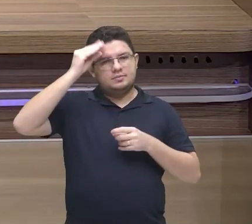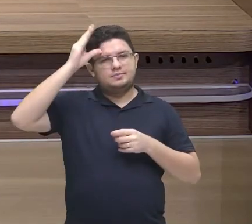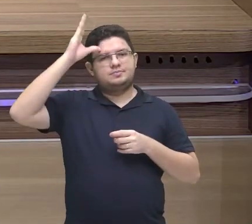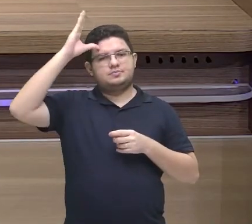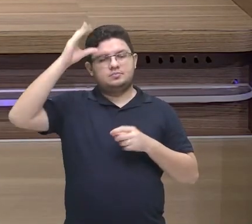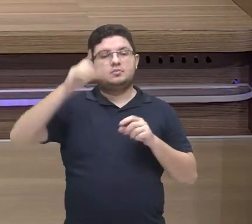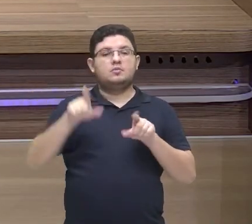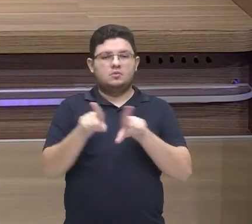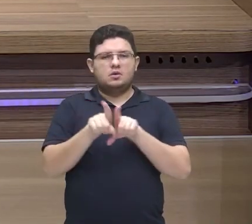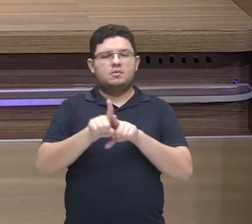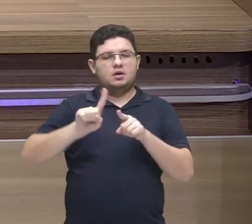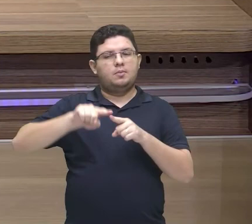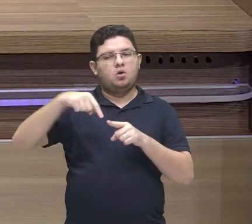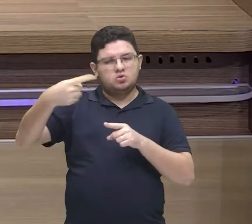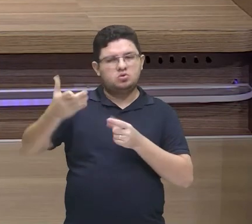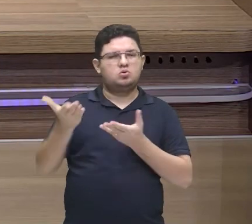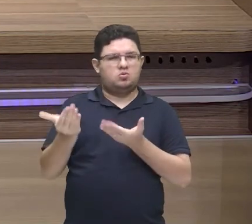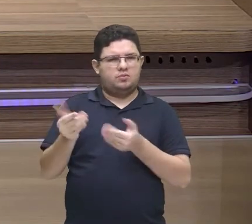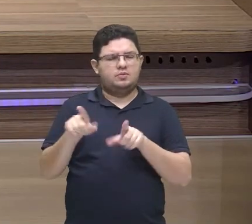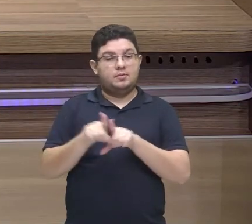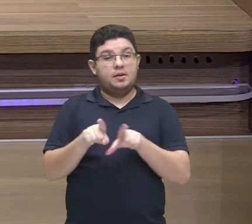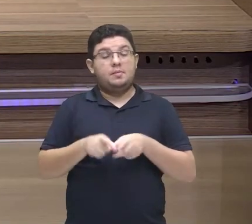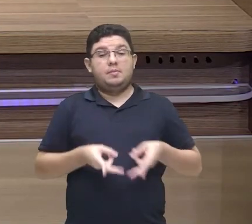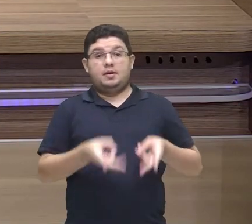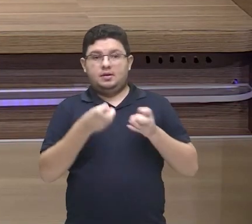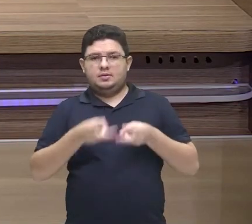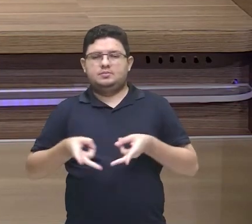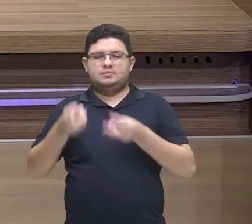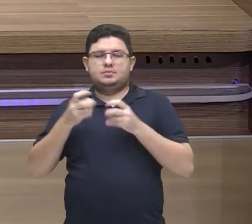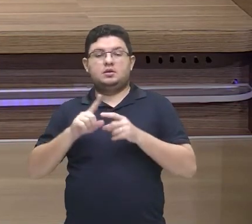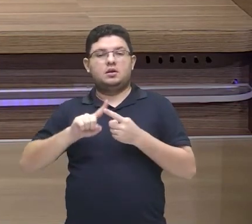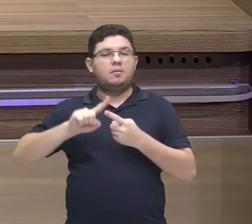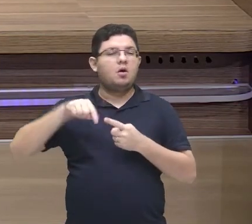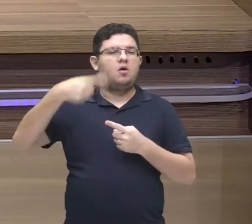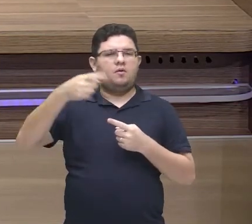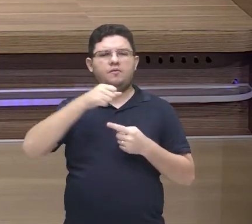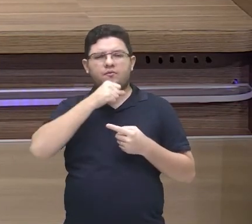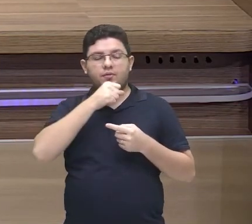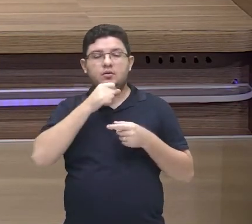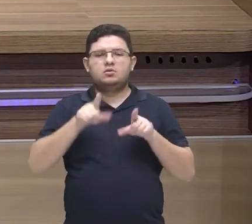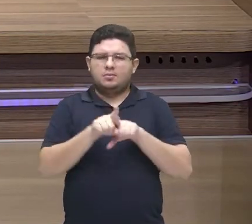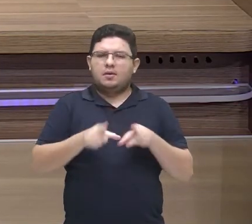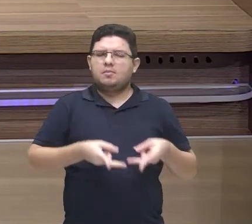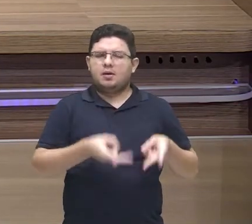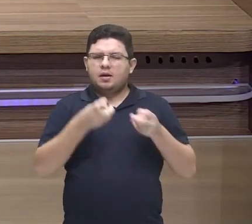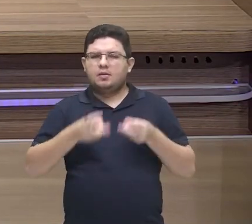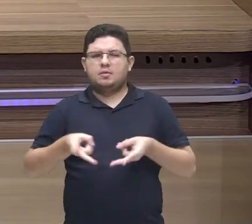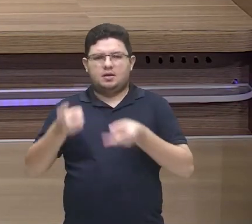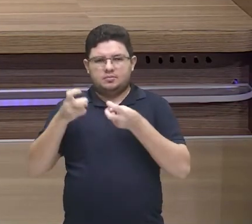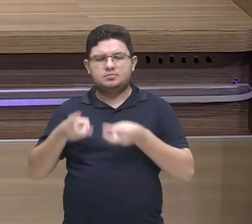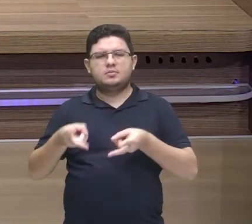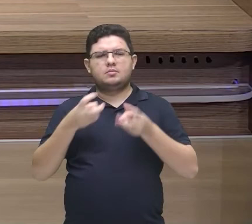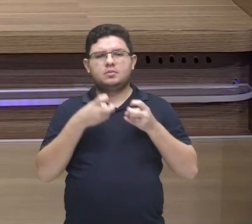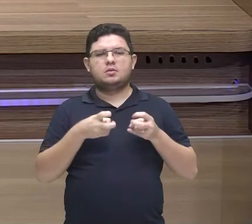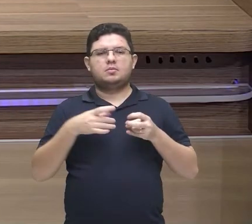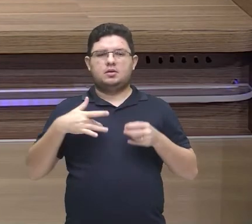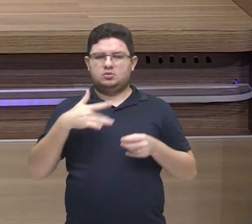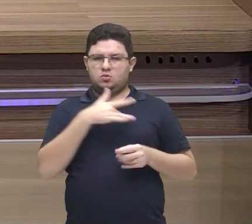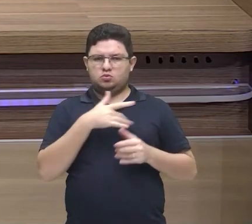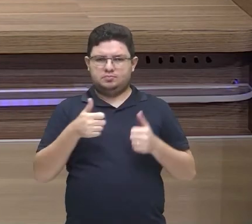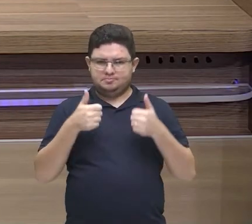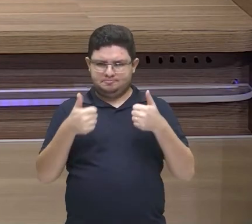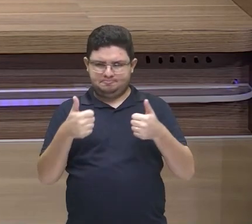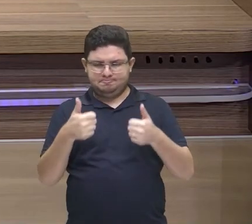outra. Como nós chegamos na velhice, a gente também tem que descobrir coisas para que a gente possa fazer o bem e fazer a saúde ficar em primeiro